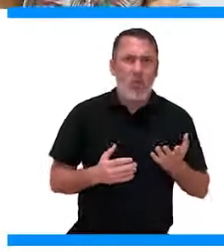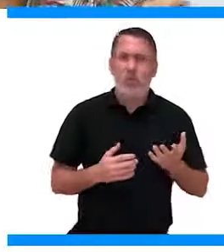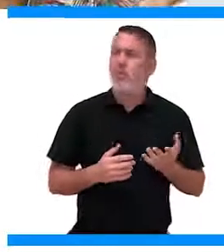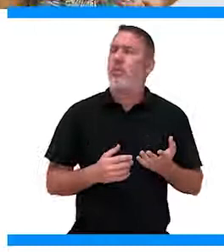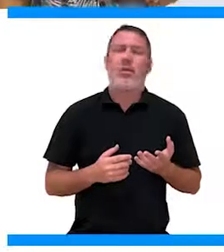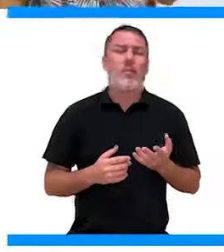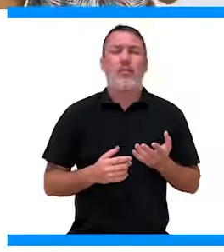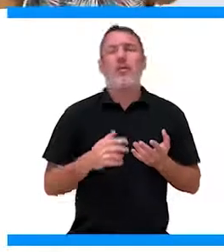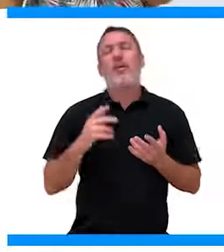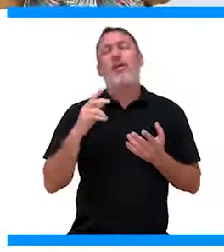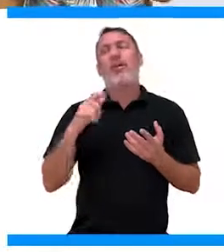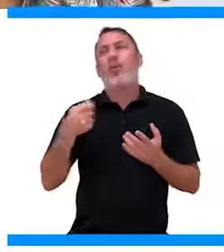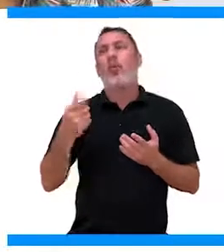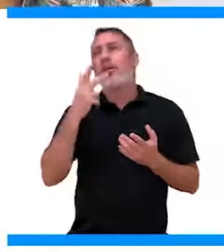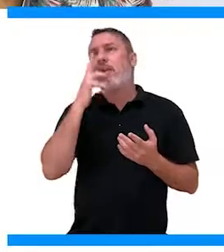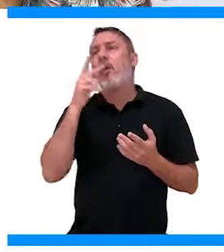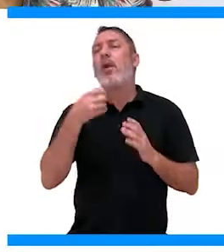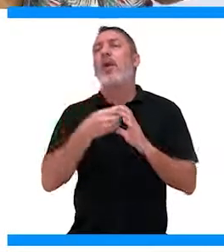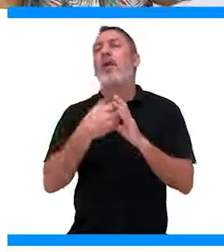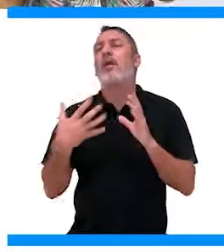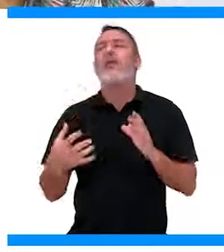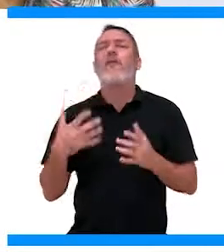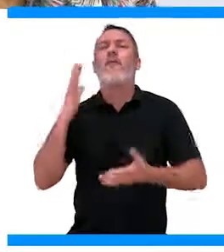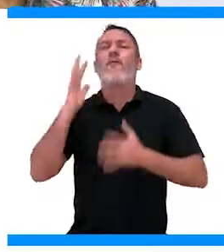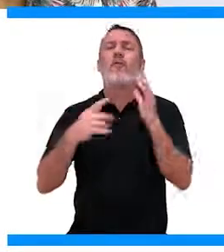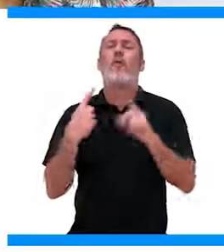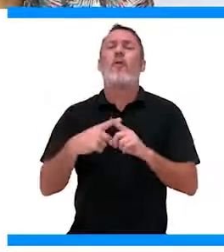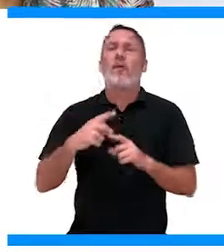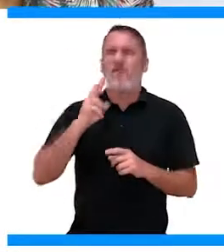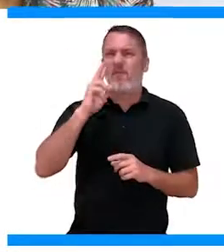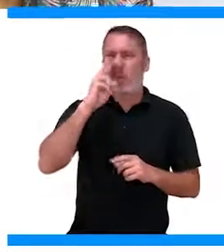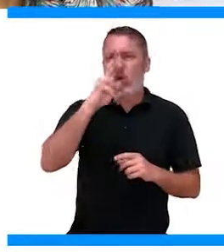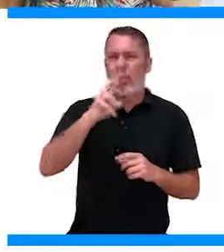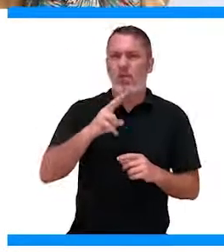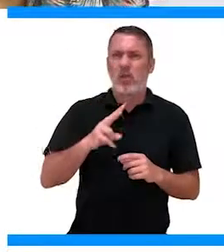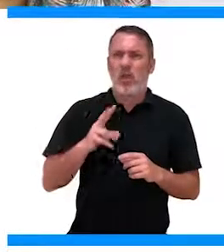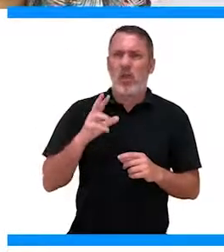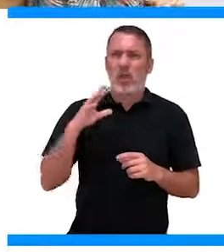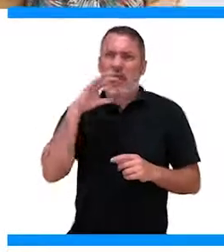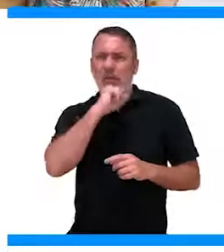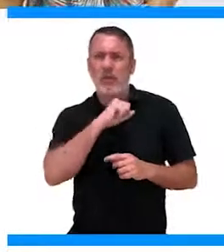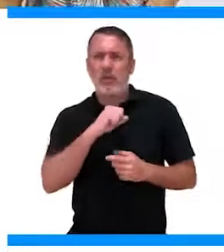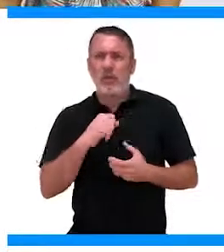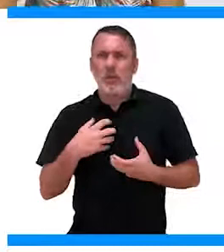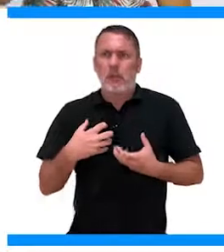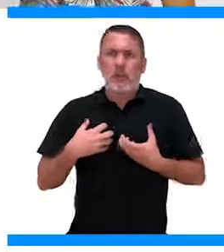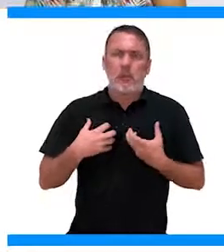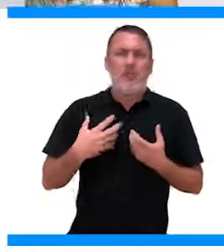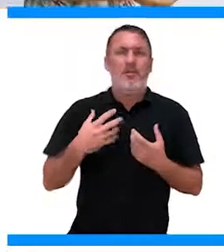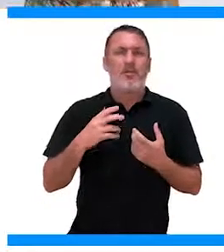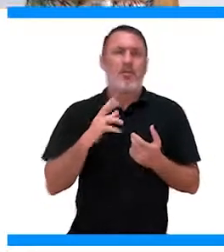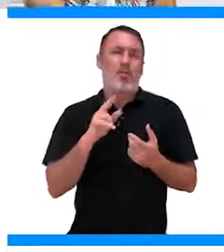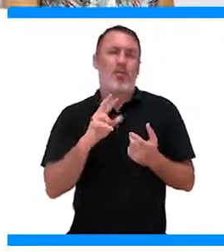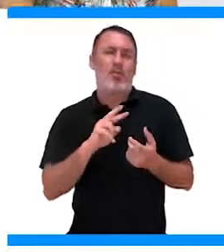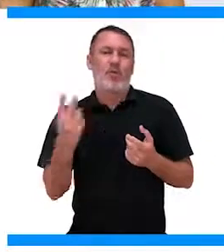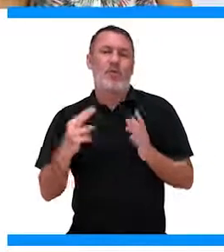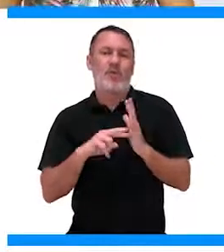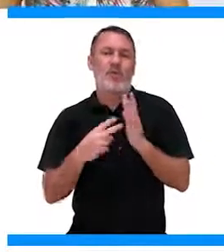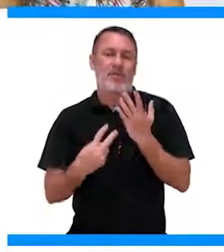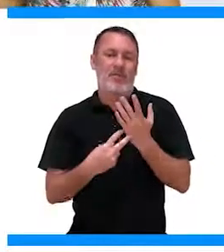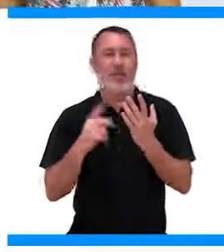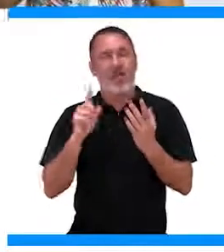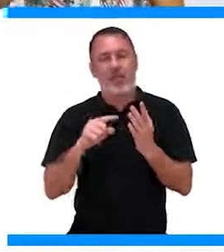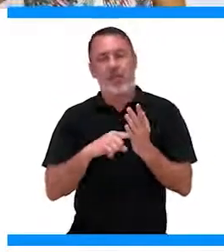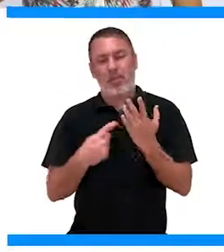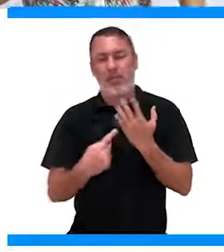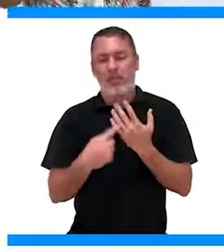mas eu estou dizendo que o amor tem características de fogo, é intenso, é forte, consome, né? Então eu transferi o